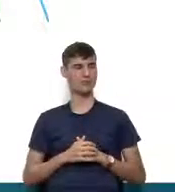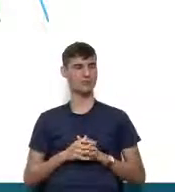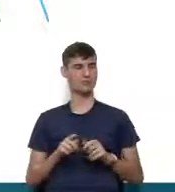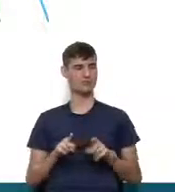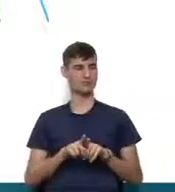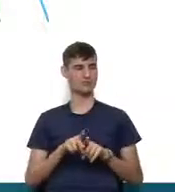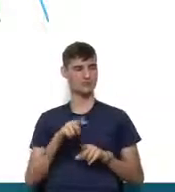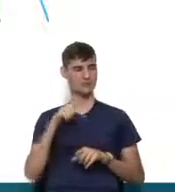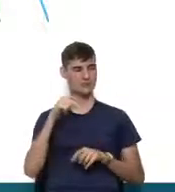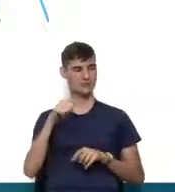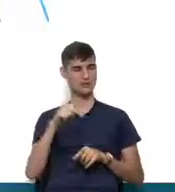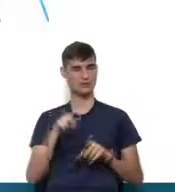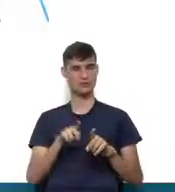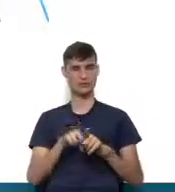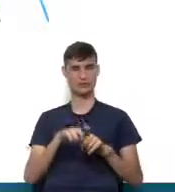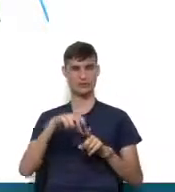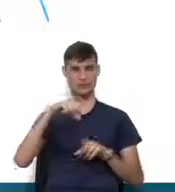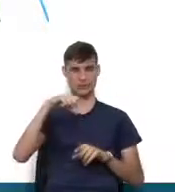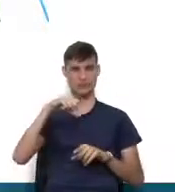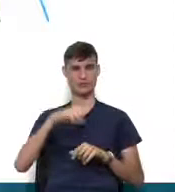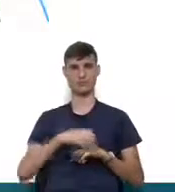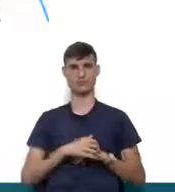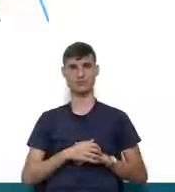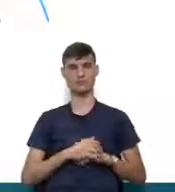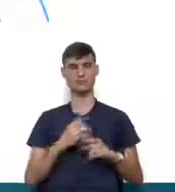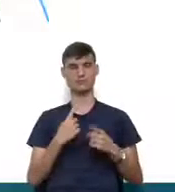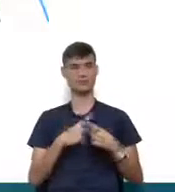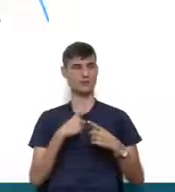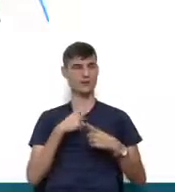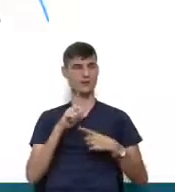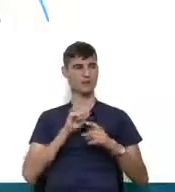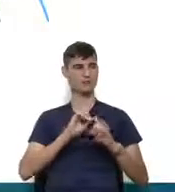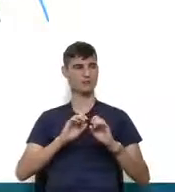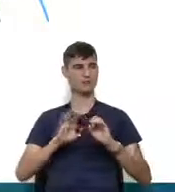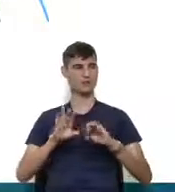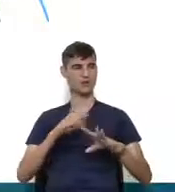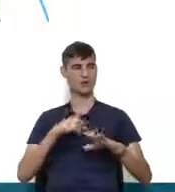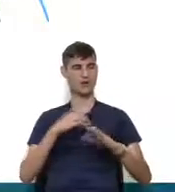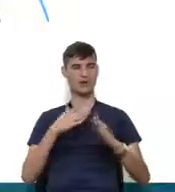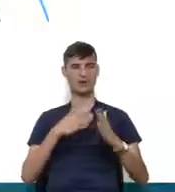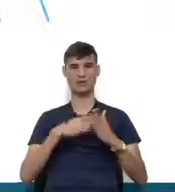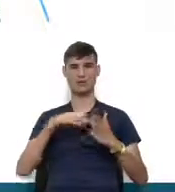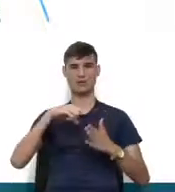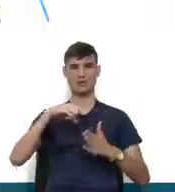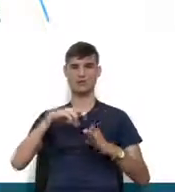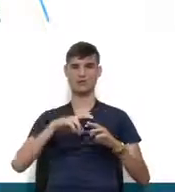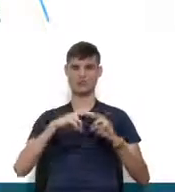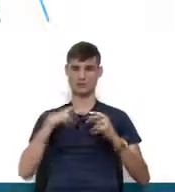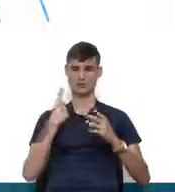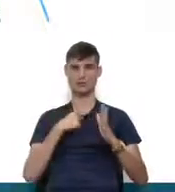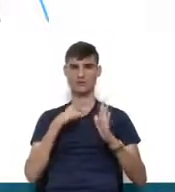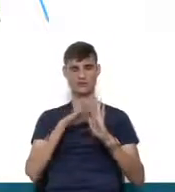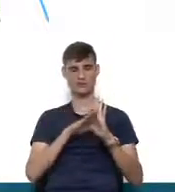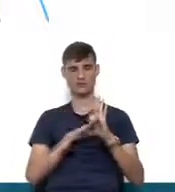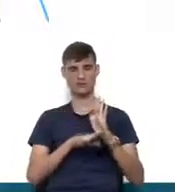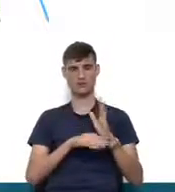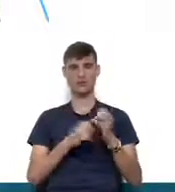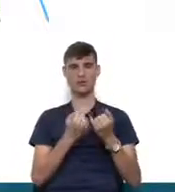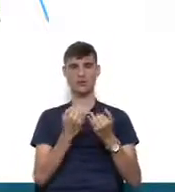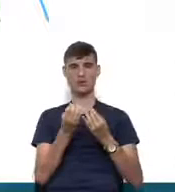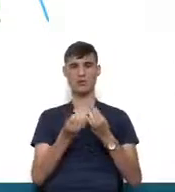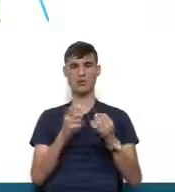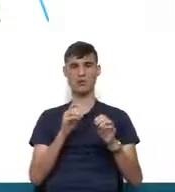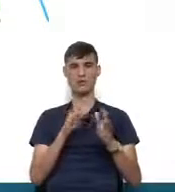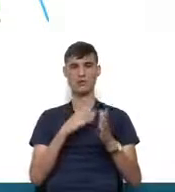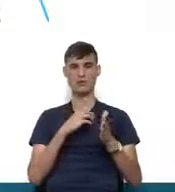aqui o de grau 7 e aqui o de grau 9, porque o expoente foi até 9. E a gente plotou aí como fica